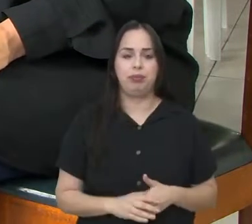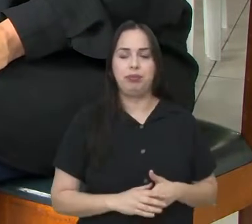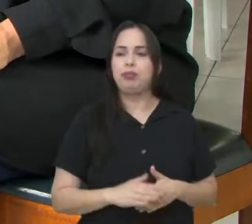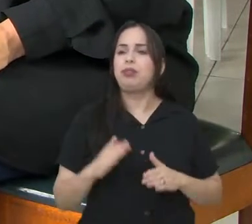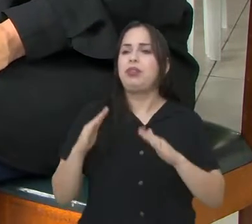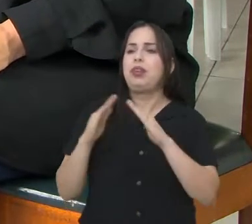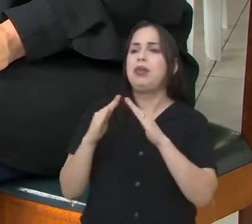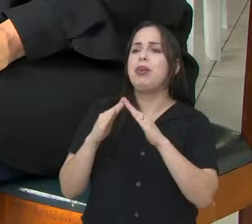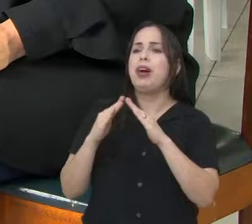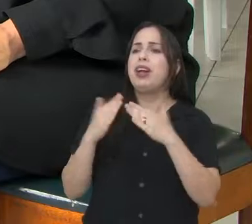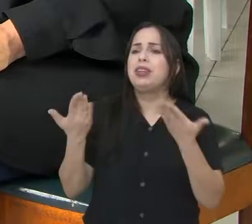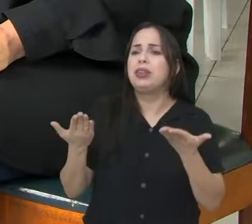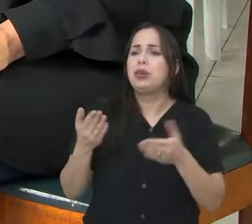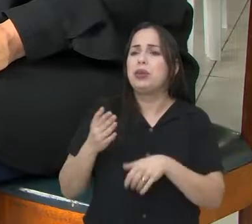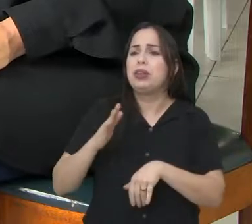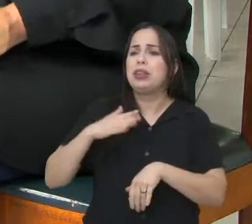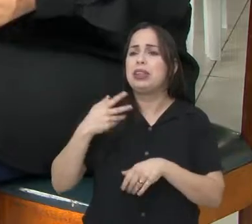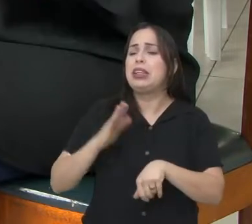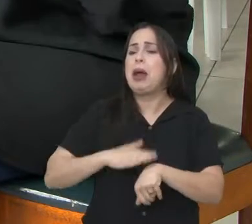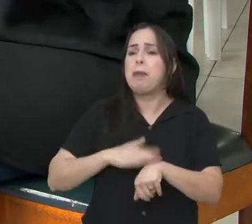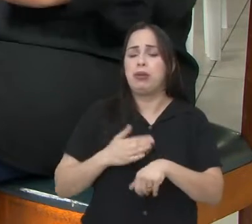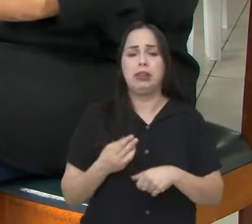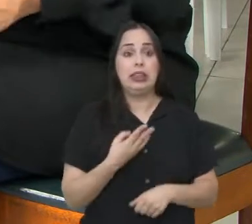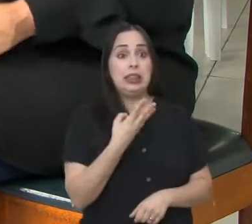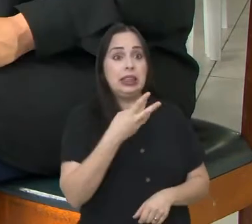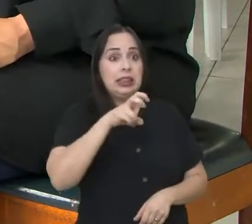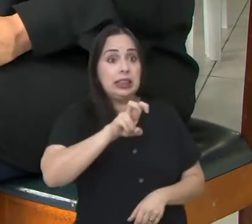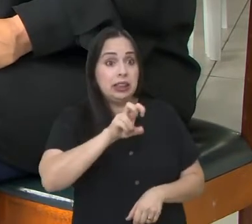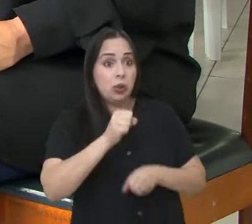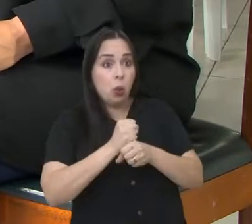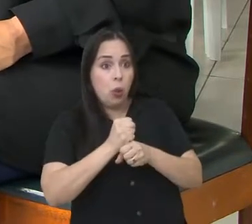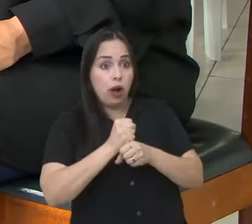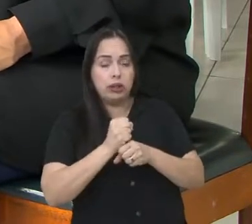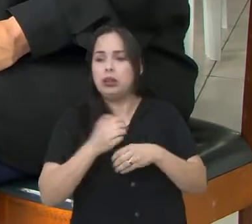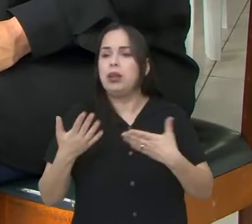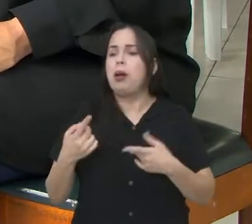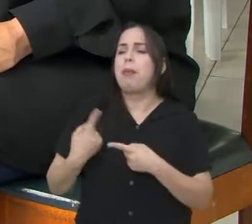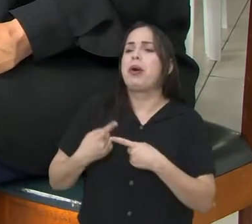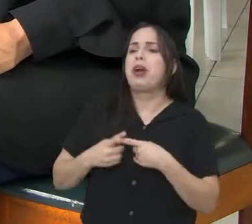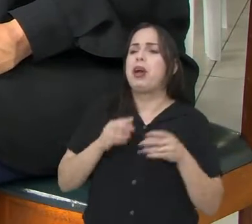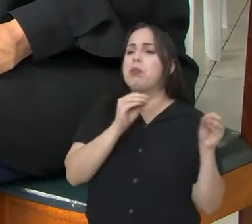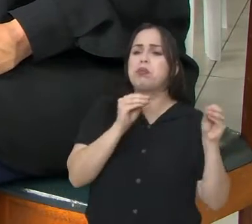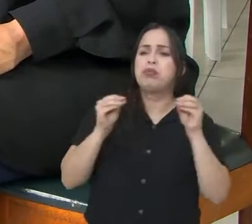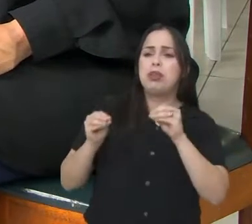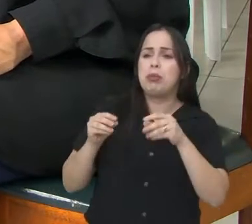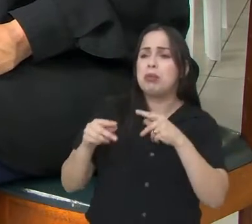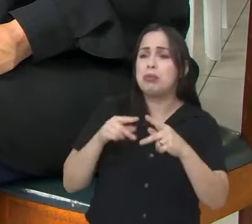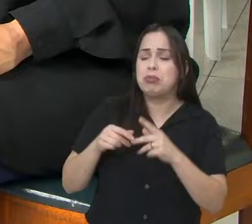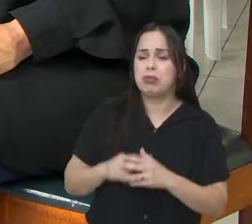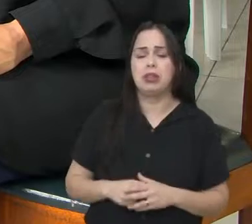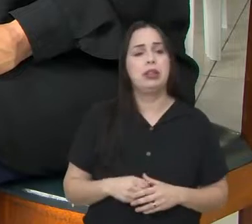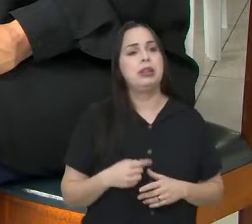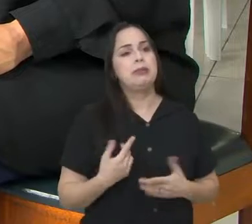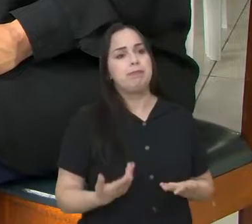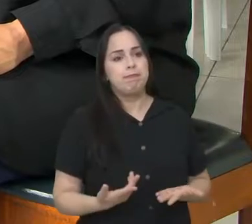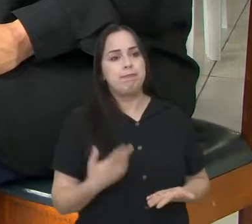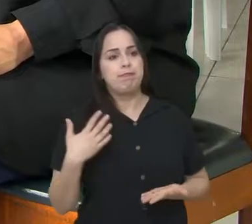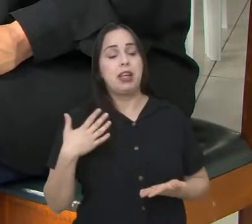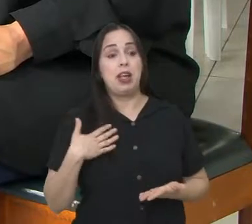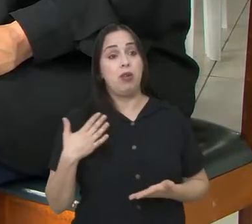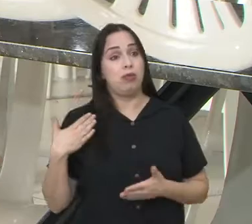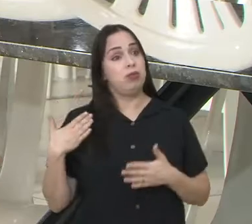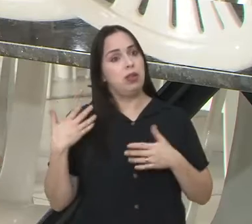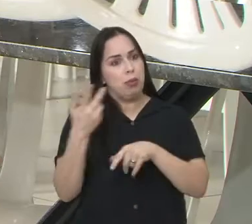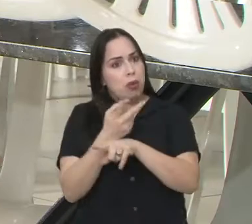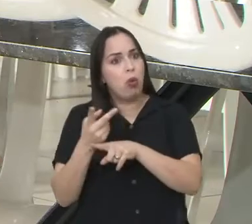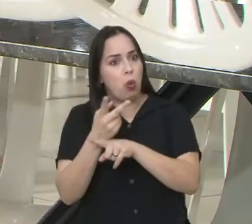José eu estou há 35 anos. E qual foi a finalidade que você veio para cá? A finalidade de eu vir para cá foi emprego,